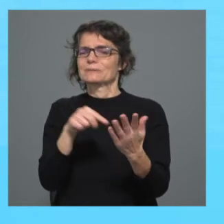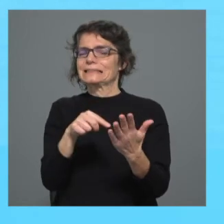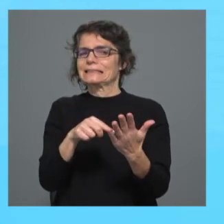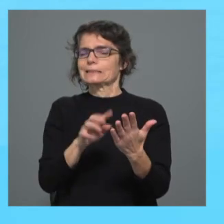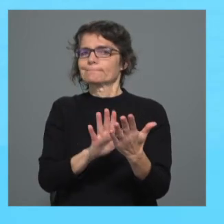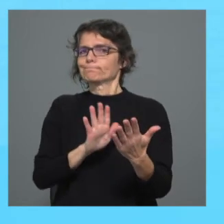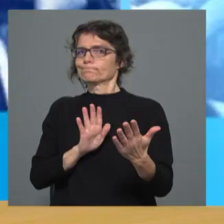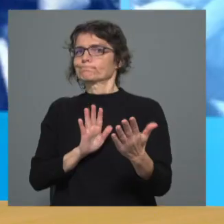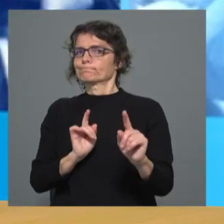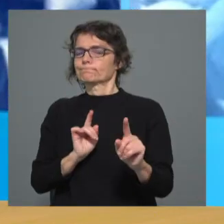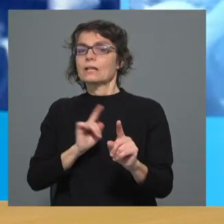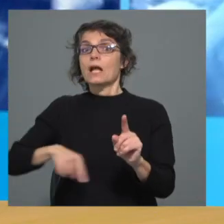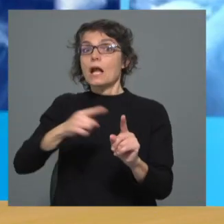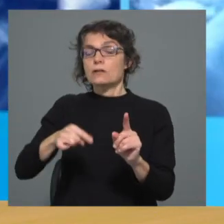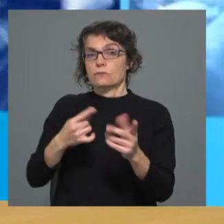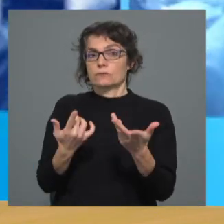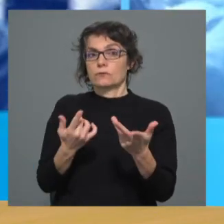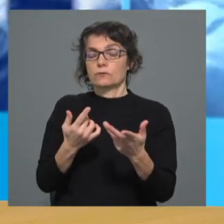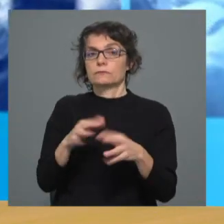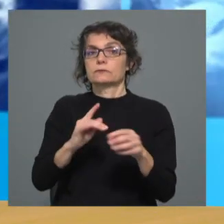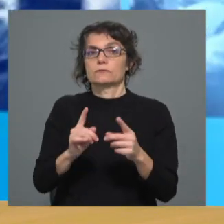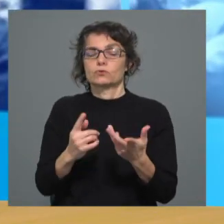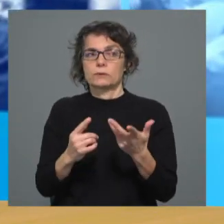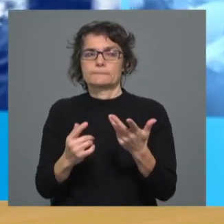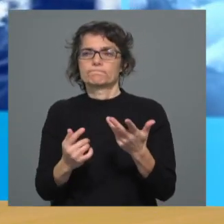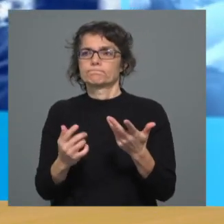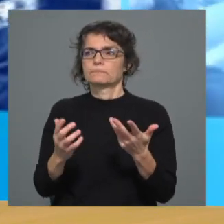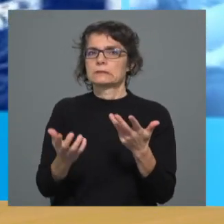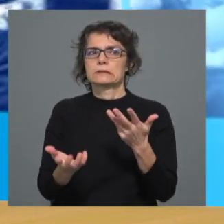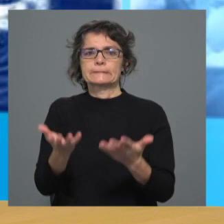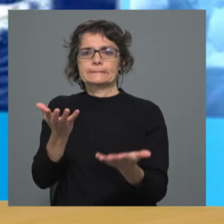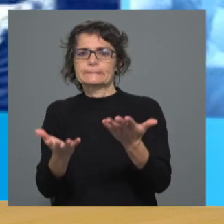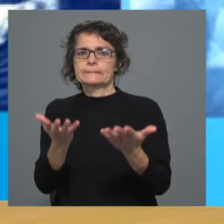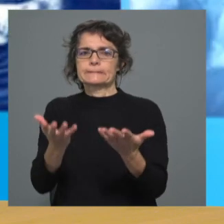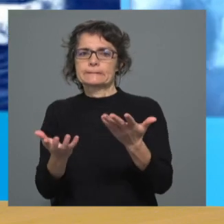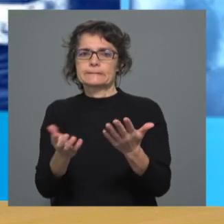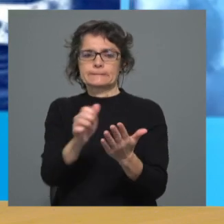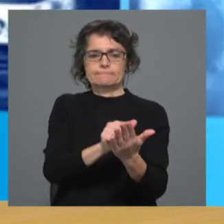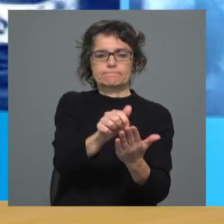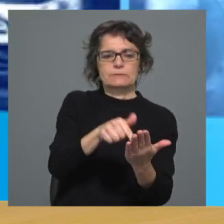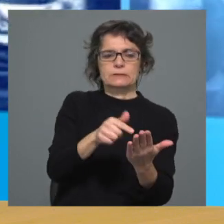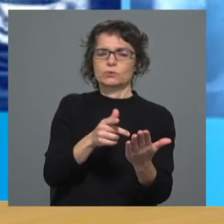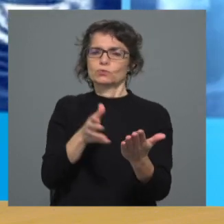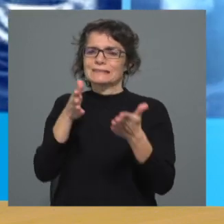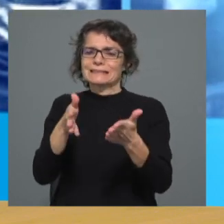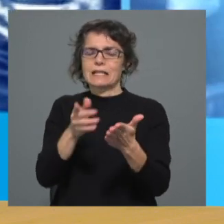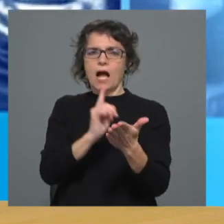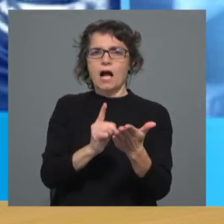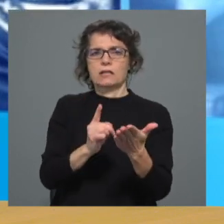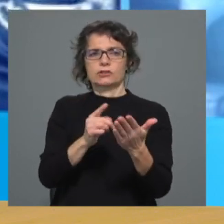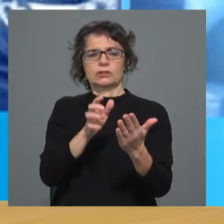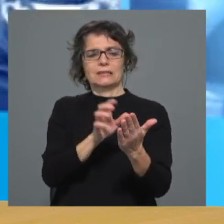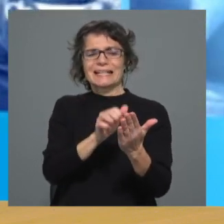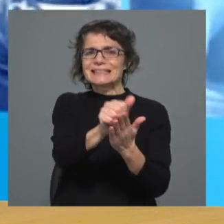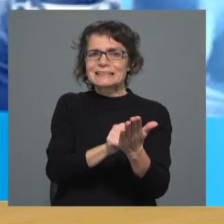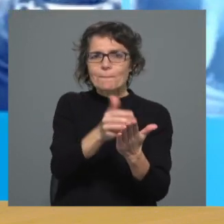andámos aí durante muito tempo a balançar, sem conferir à Escritura o lugar que ela deve ter e que ela sempre teve